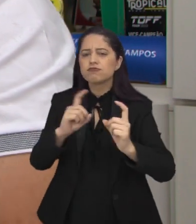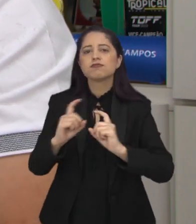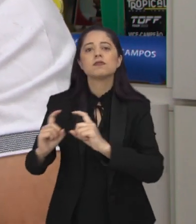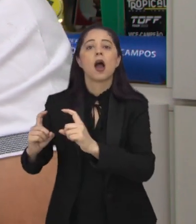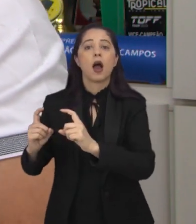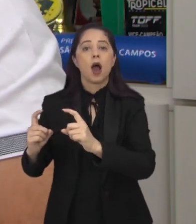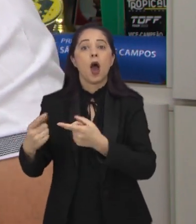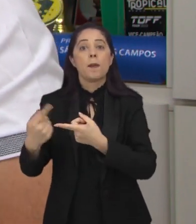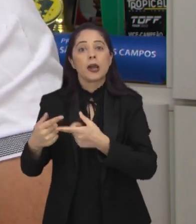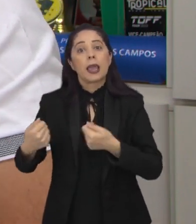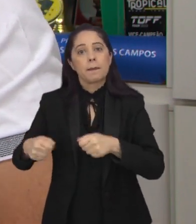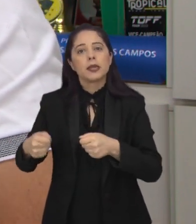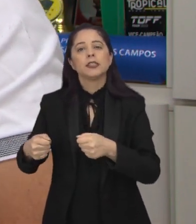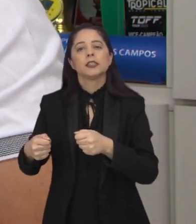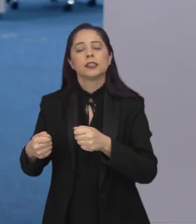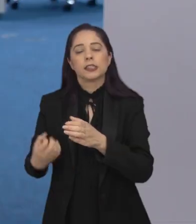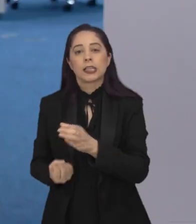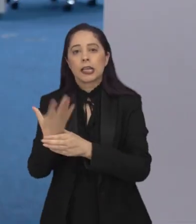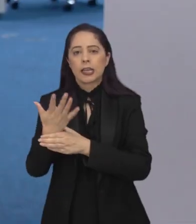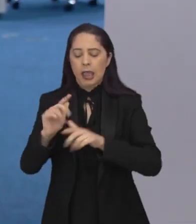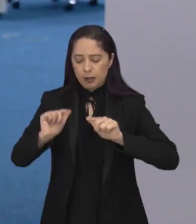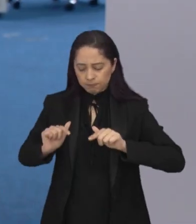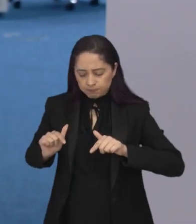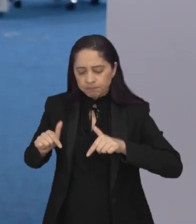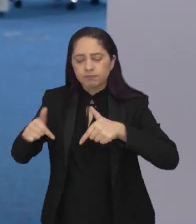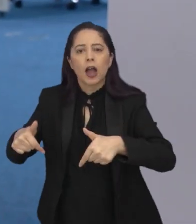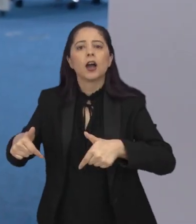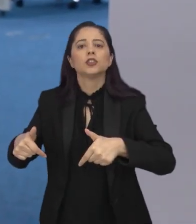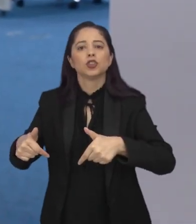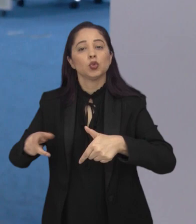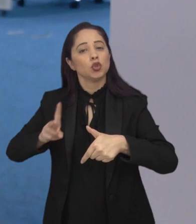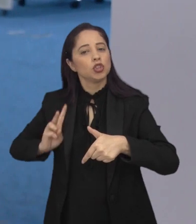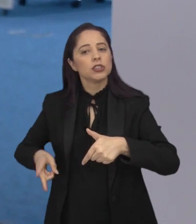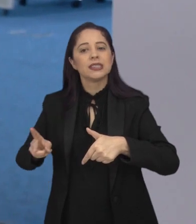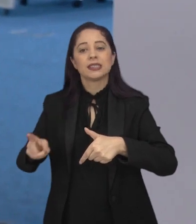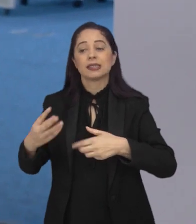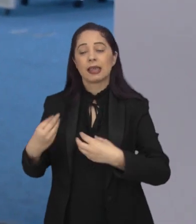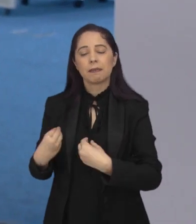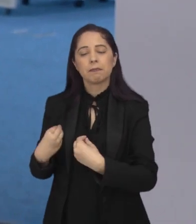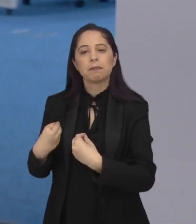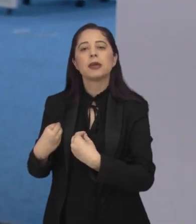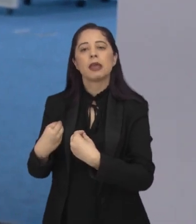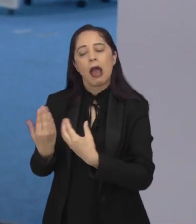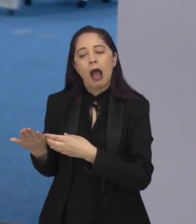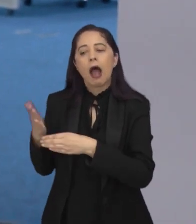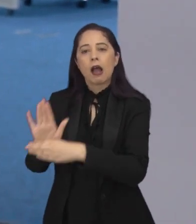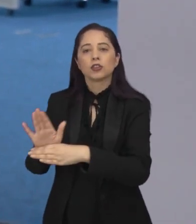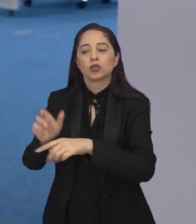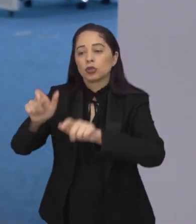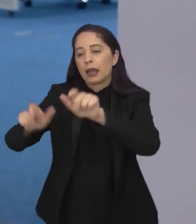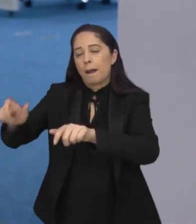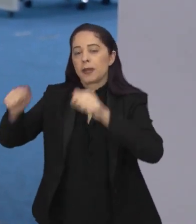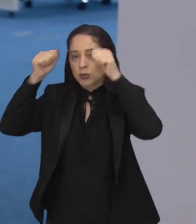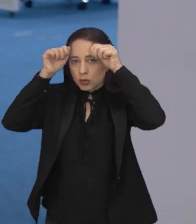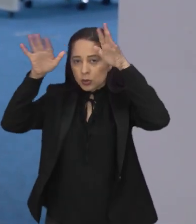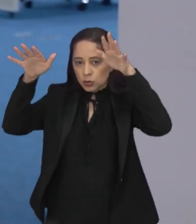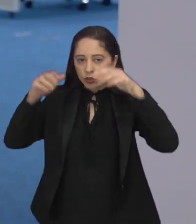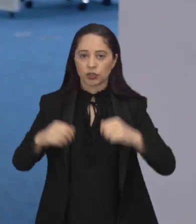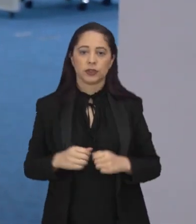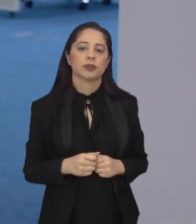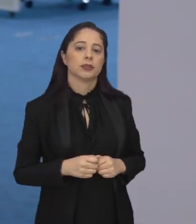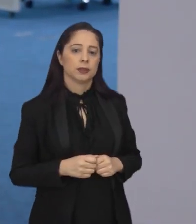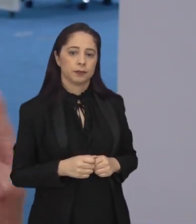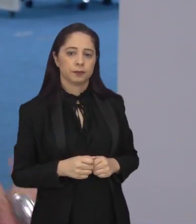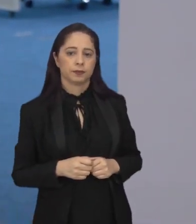o trabalho voltado à pessoa com autismo. Um espaço, inclusive, democrático, que os pais vêm, falam, reclamam,